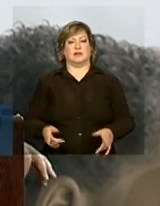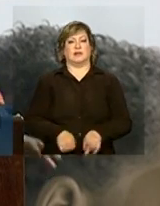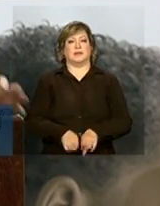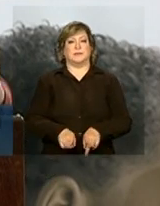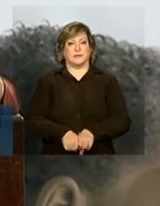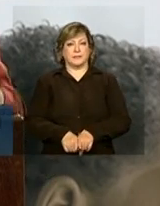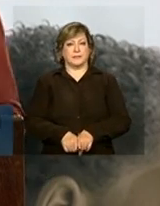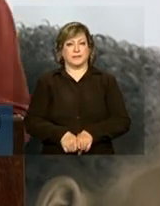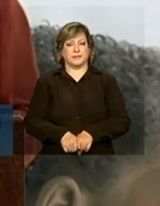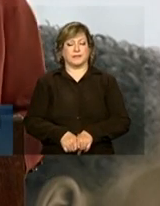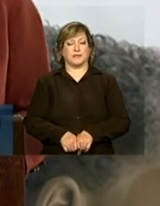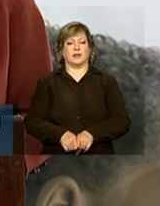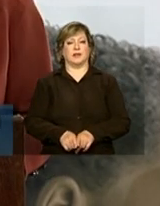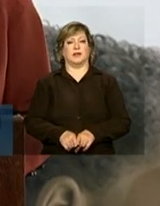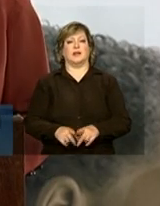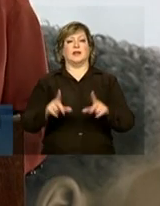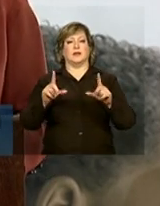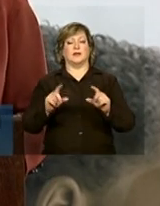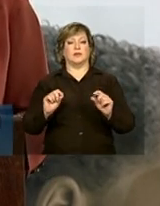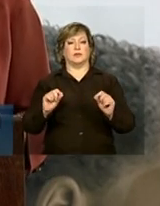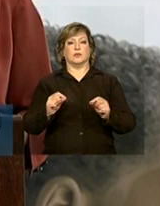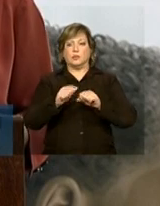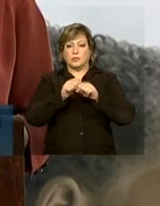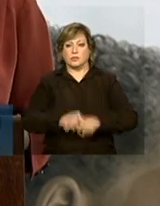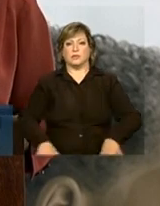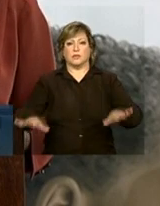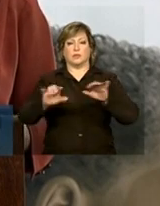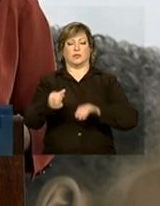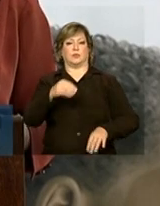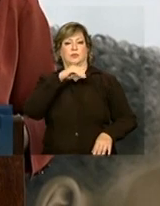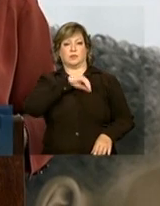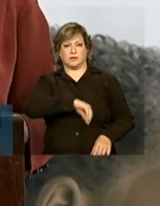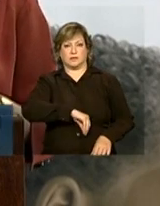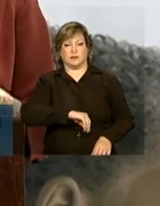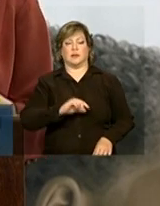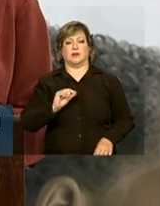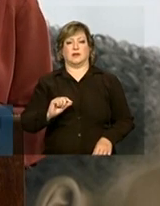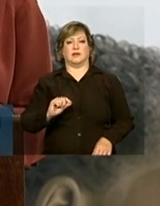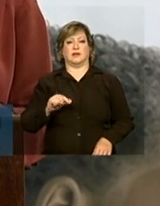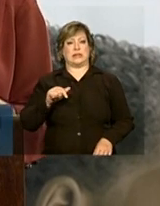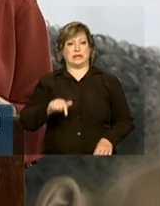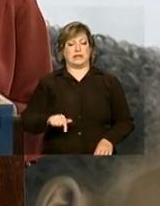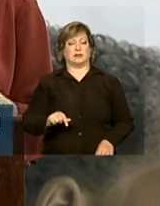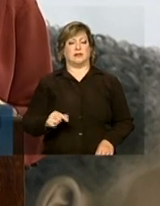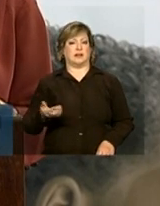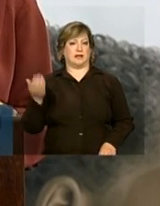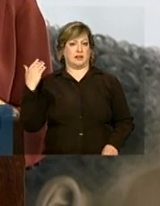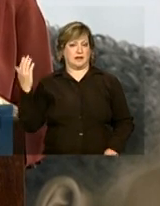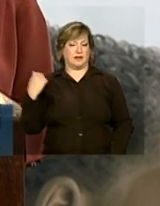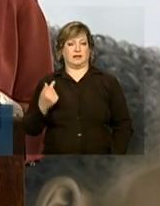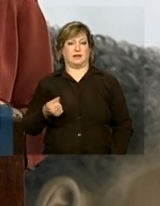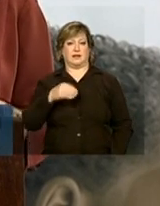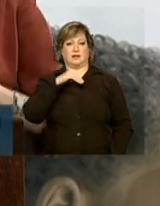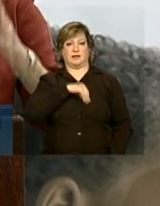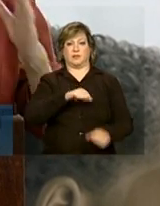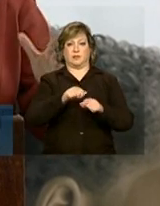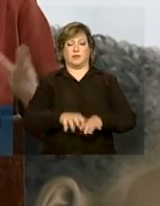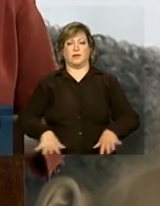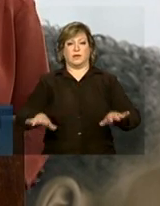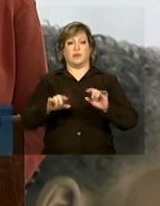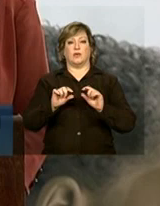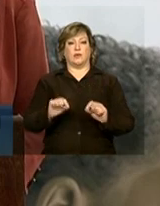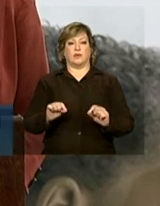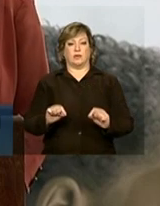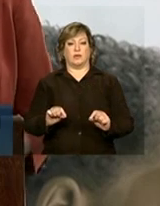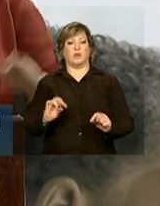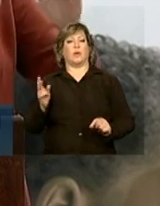a distribuição de renda, que era uma distribuição de renda que alijava